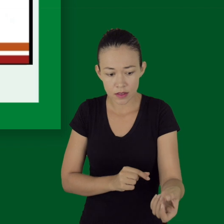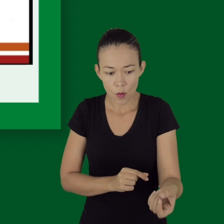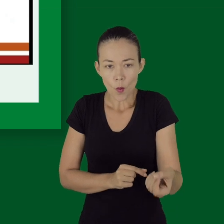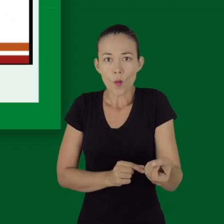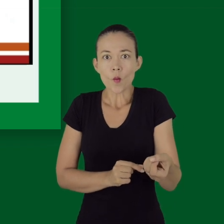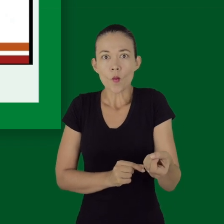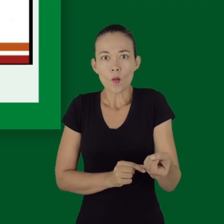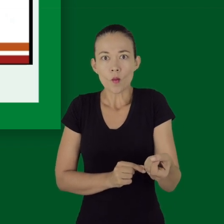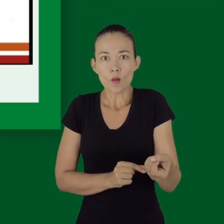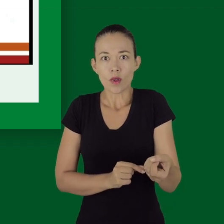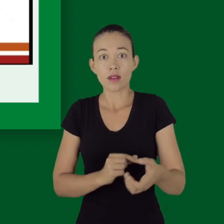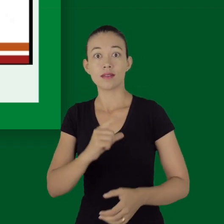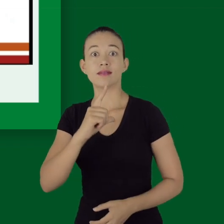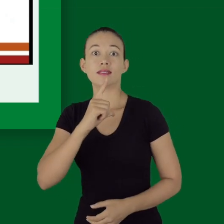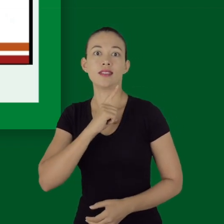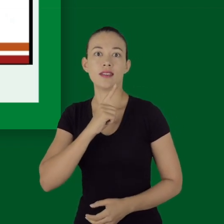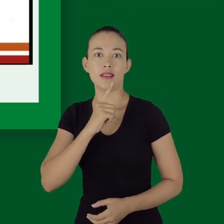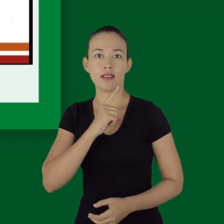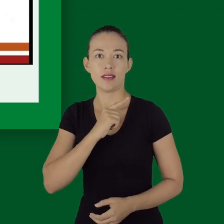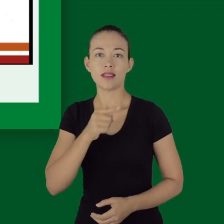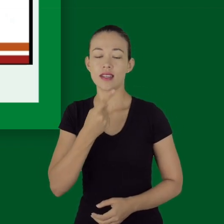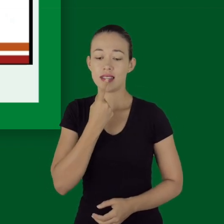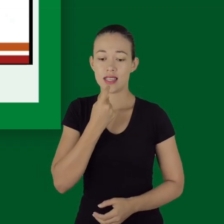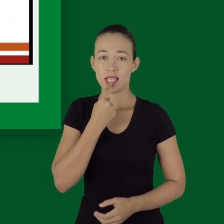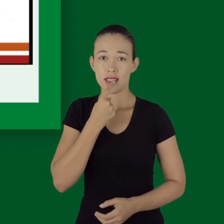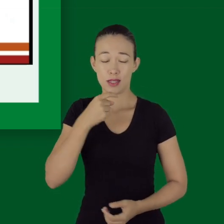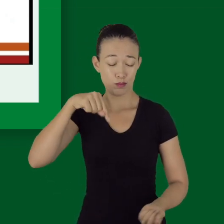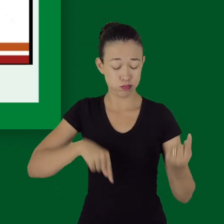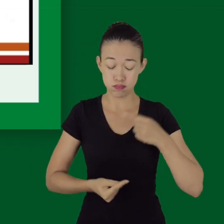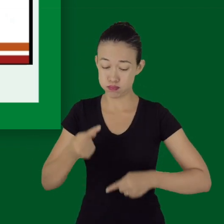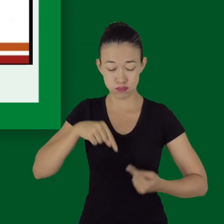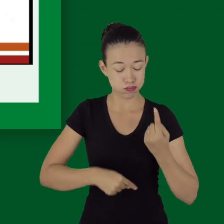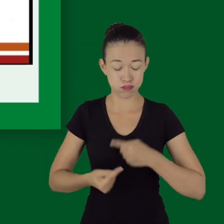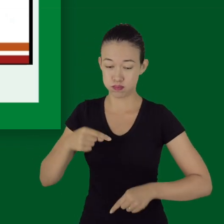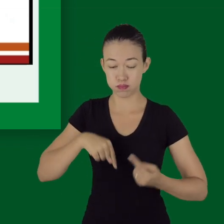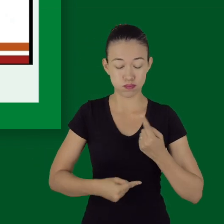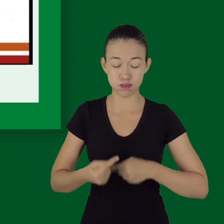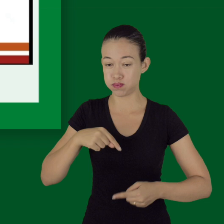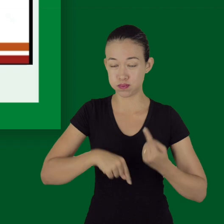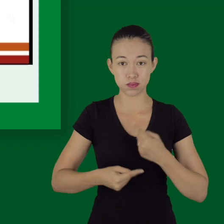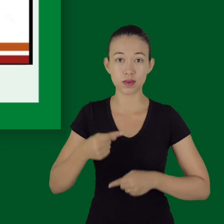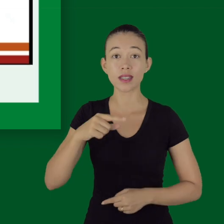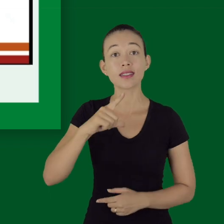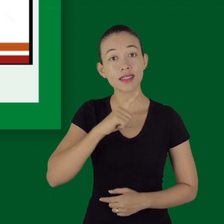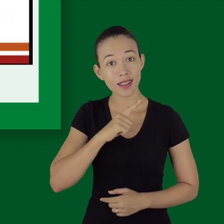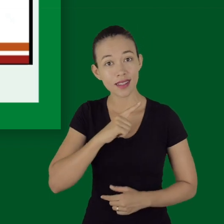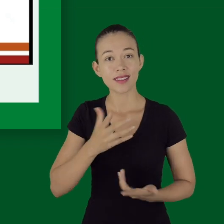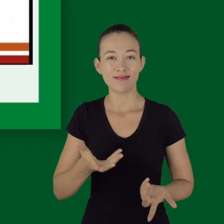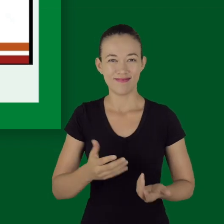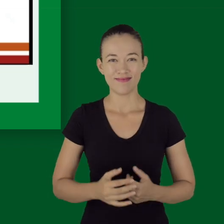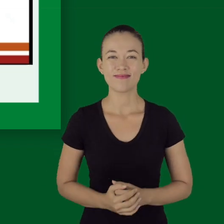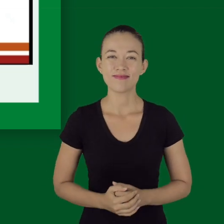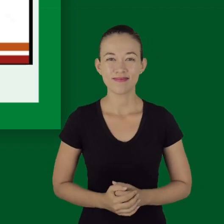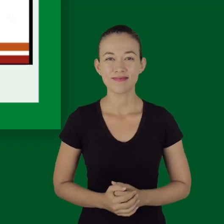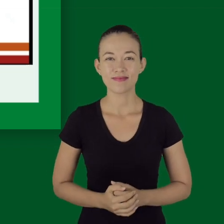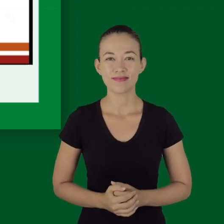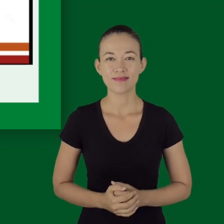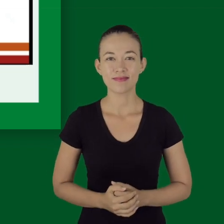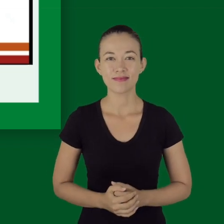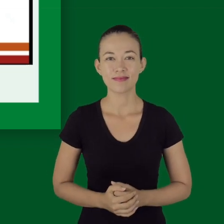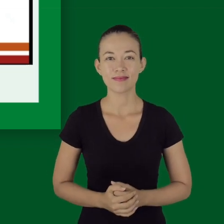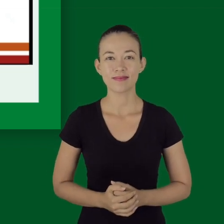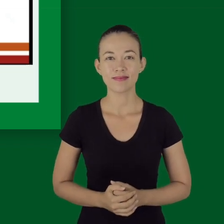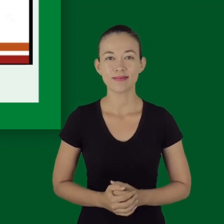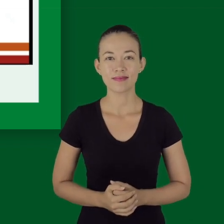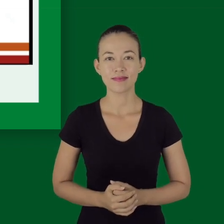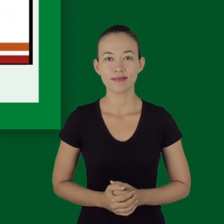a resposta vascular de frequência de compressão, estreitamento do vaso,